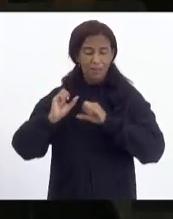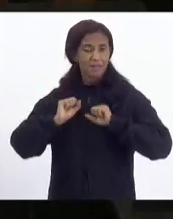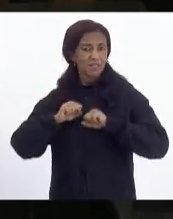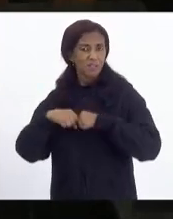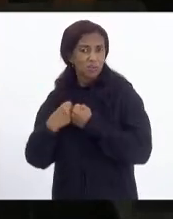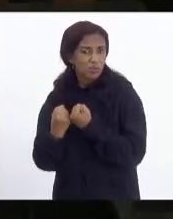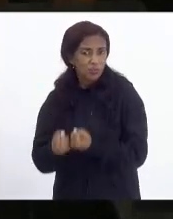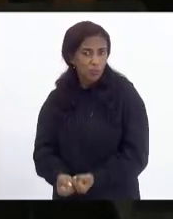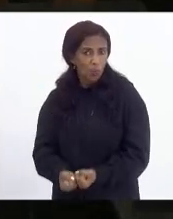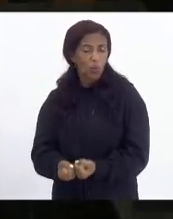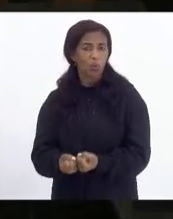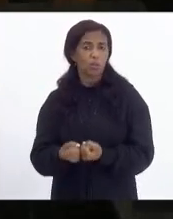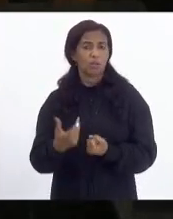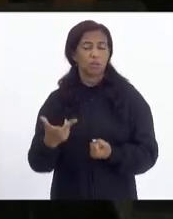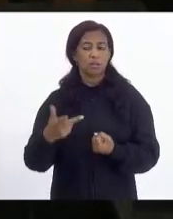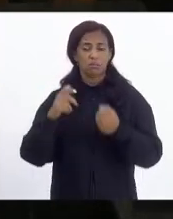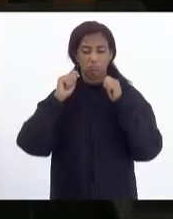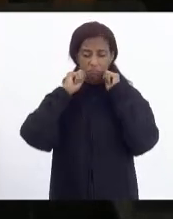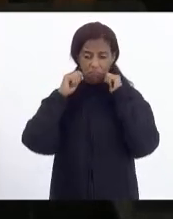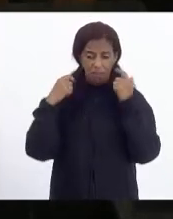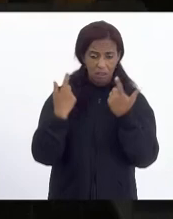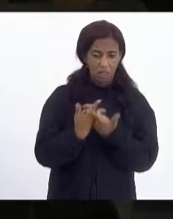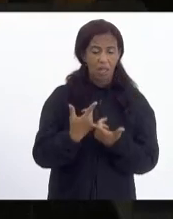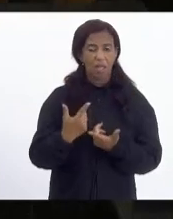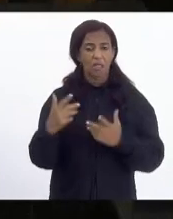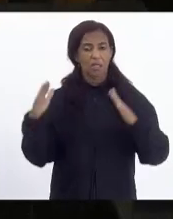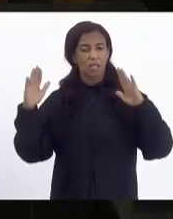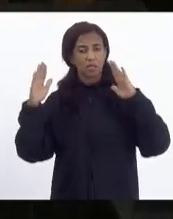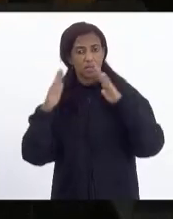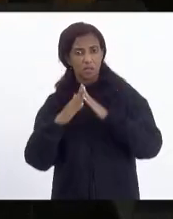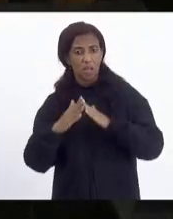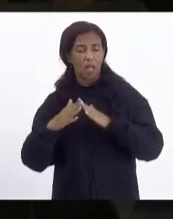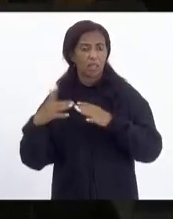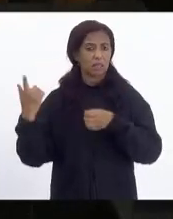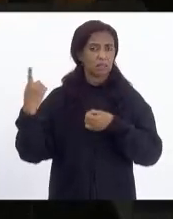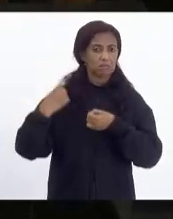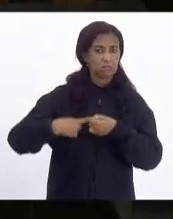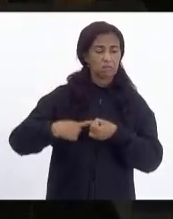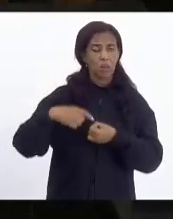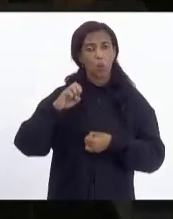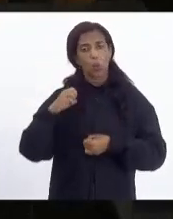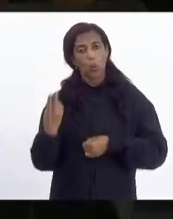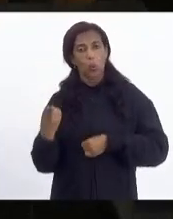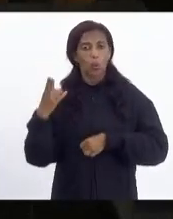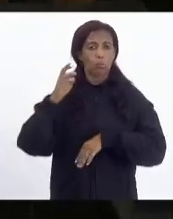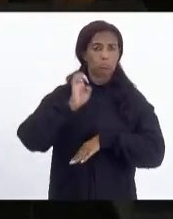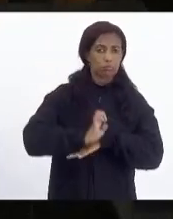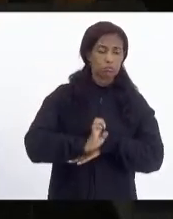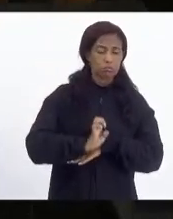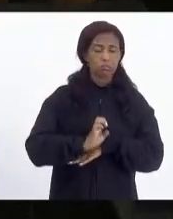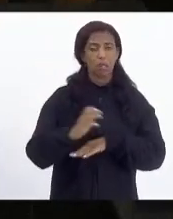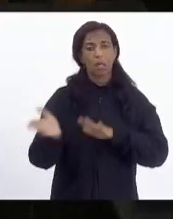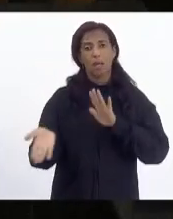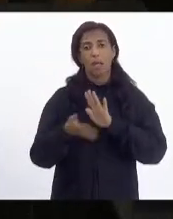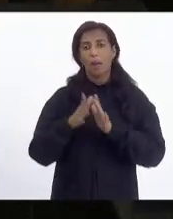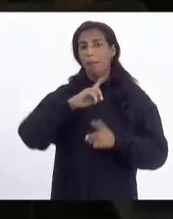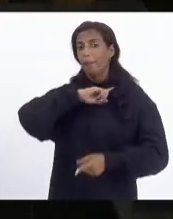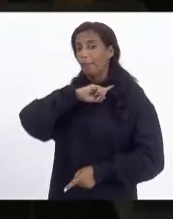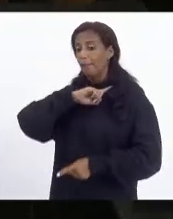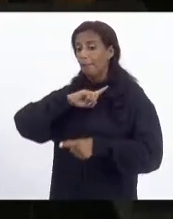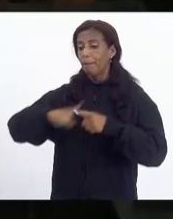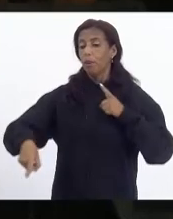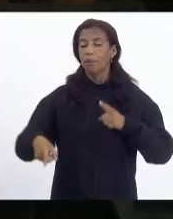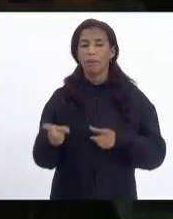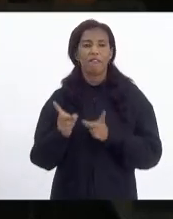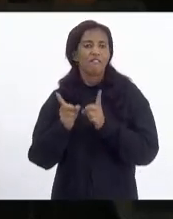esforce os parlamentos municipais o próprio Parlamento Estadual Proibir